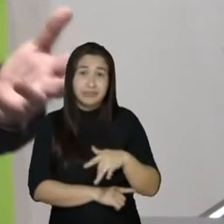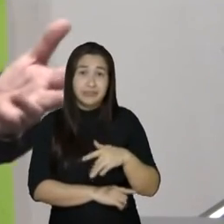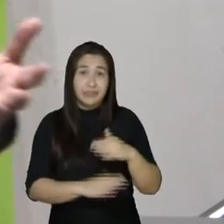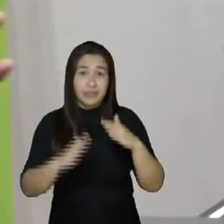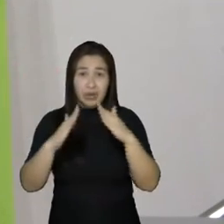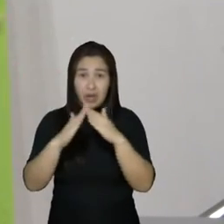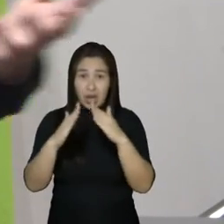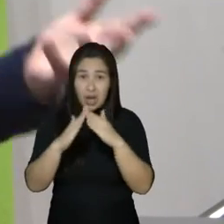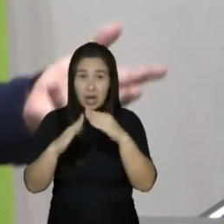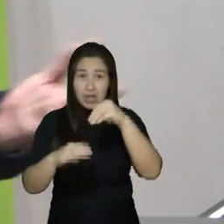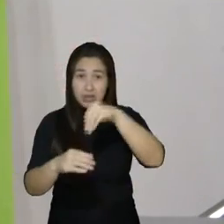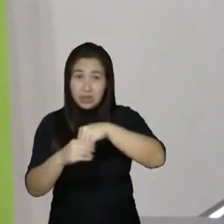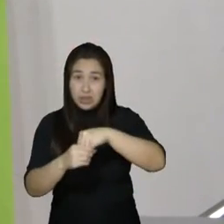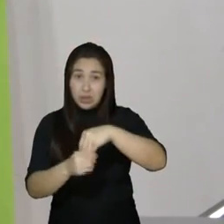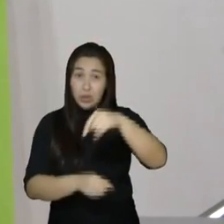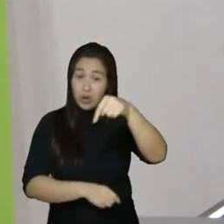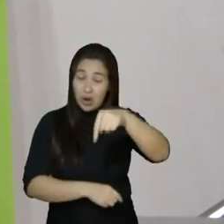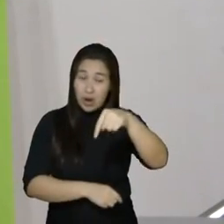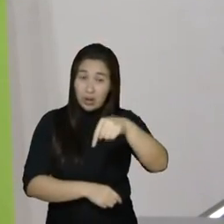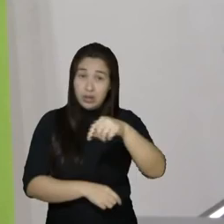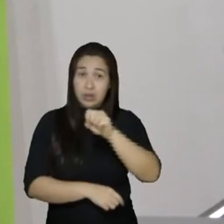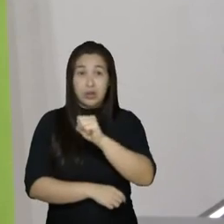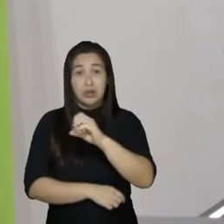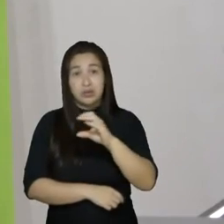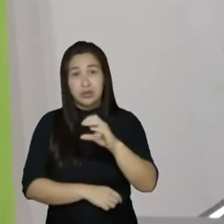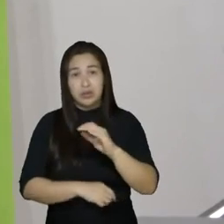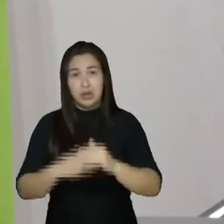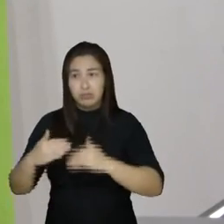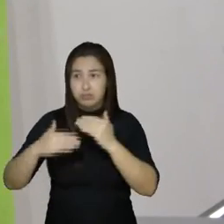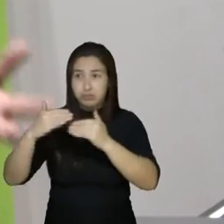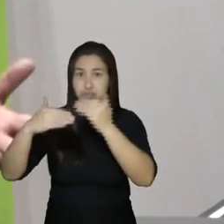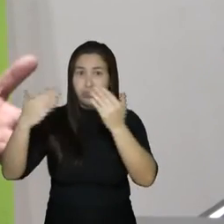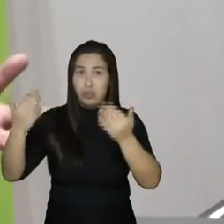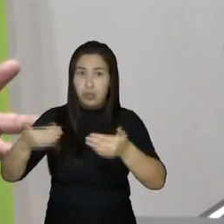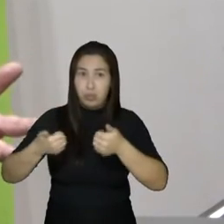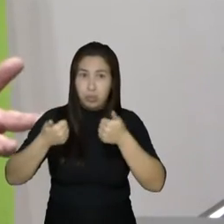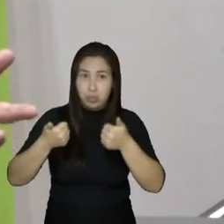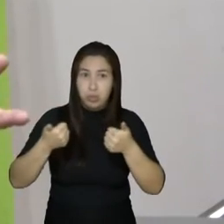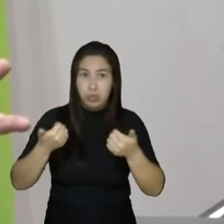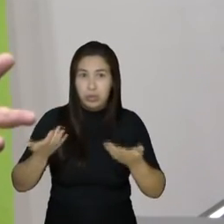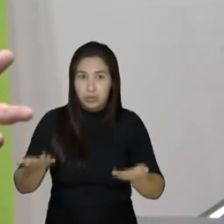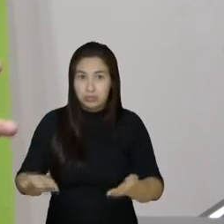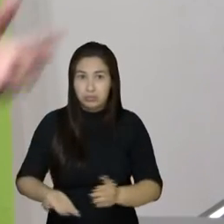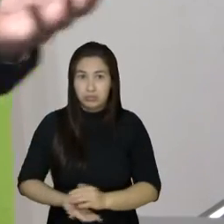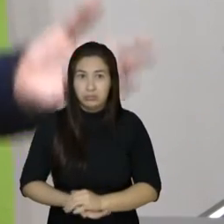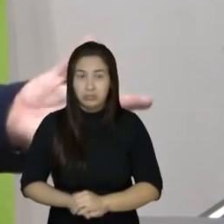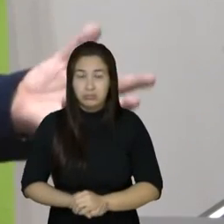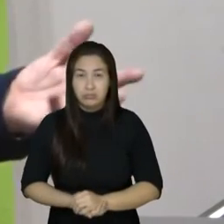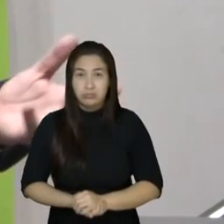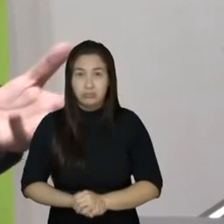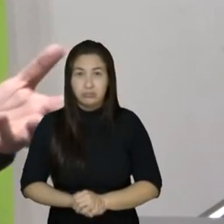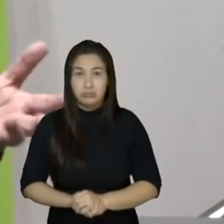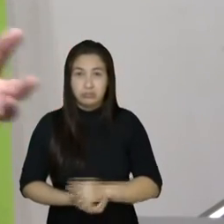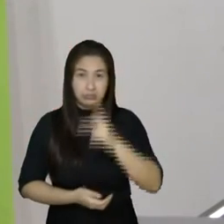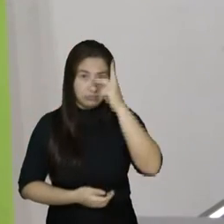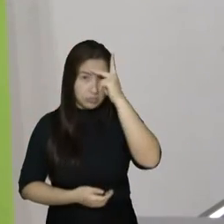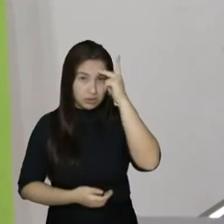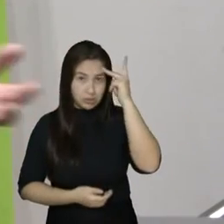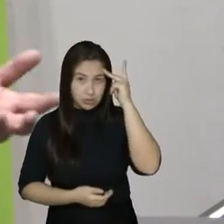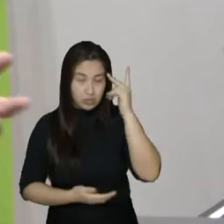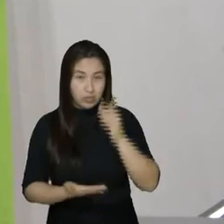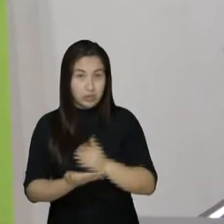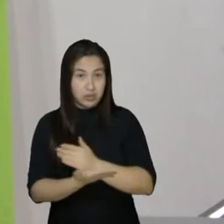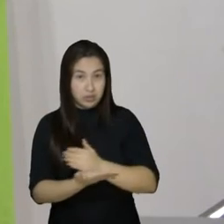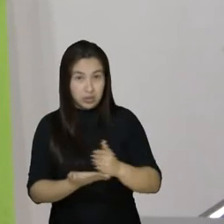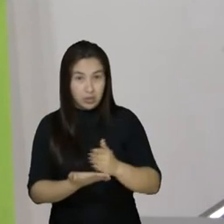residências aqui nesse estado desenvolvido de Santa Catarina, onde pessoas